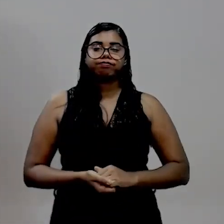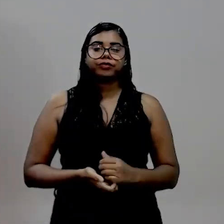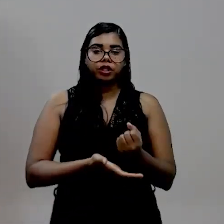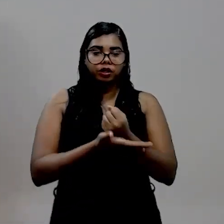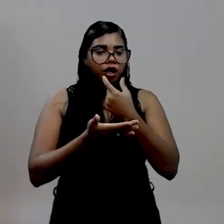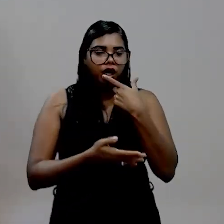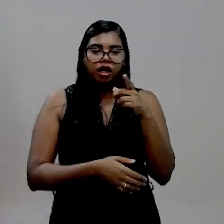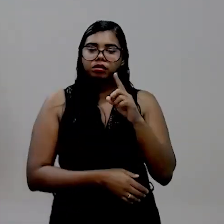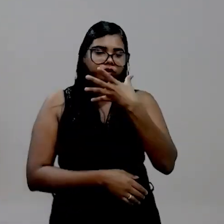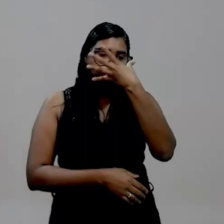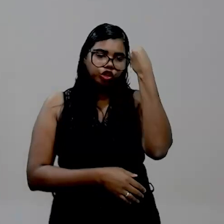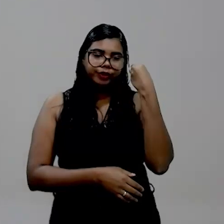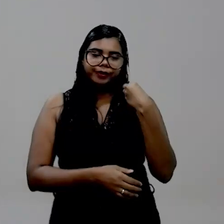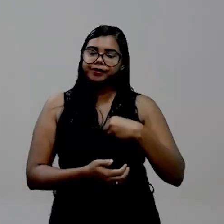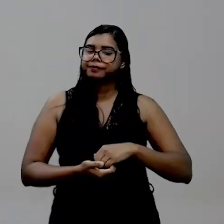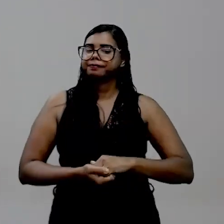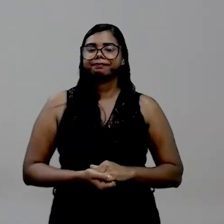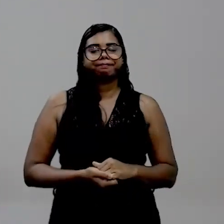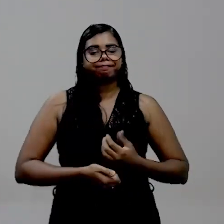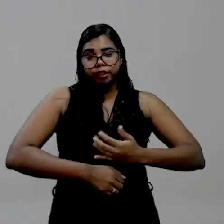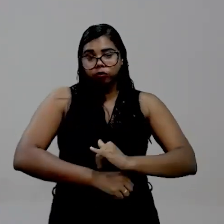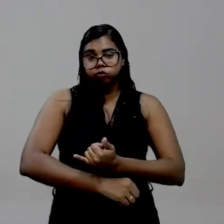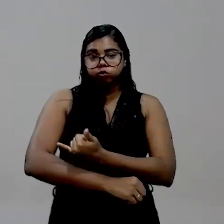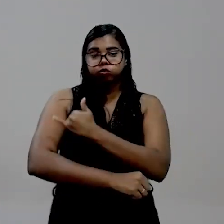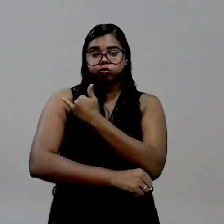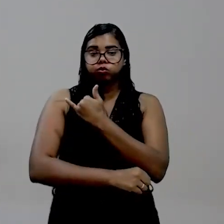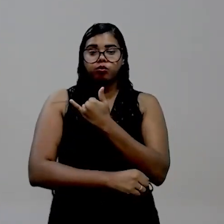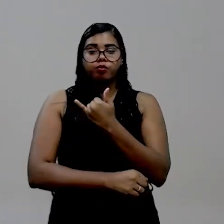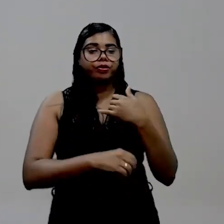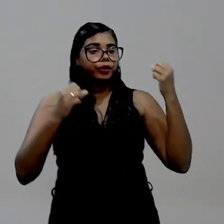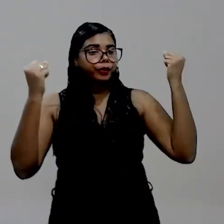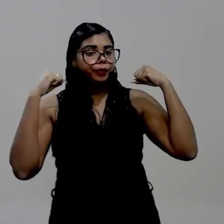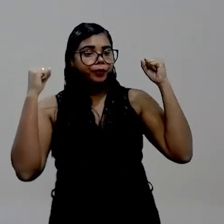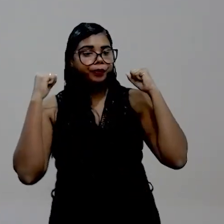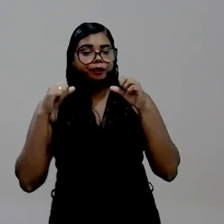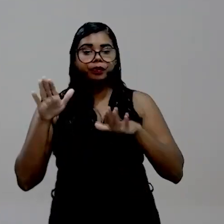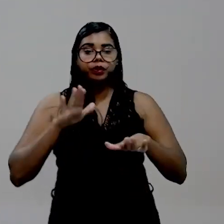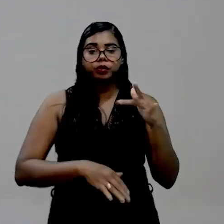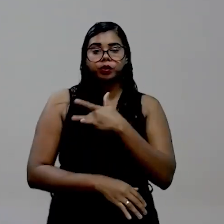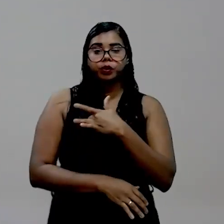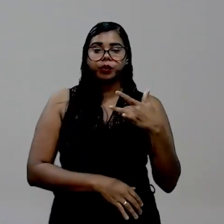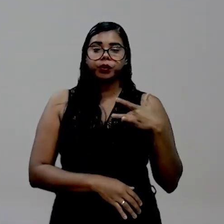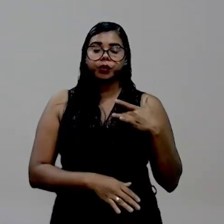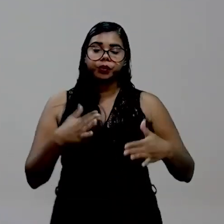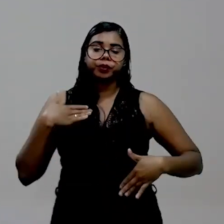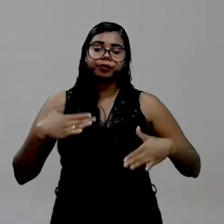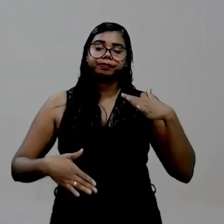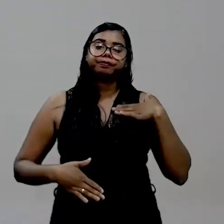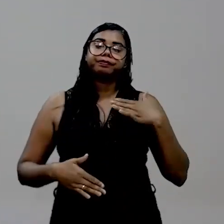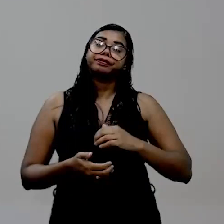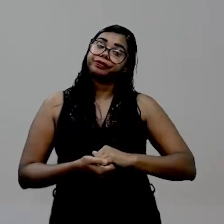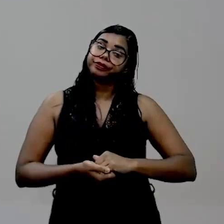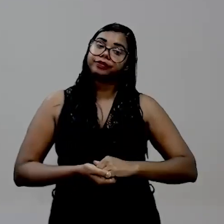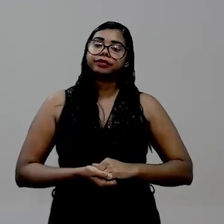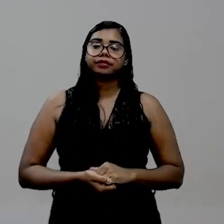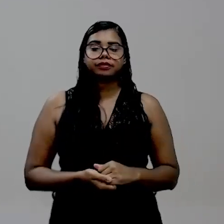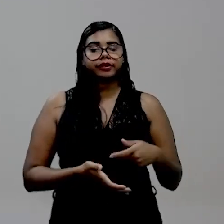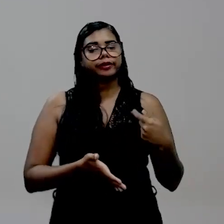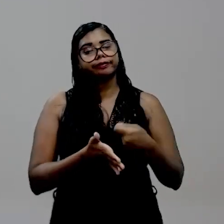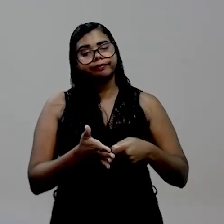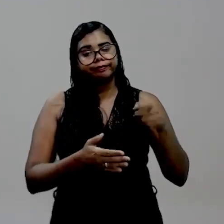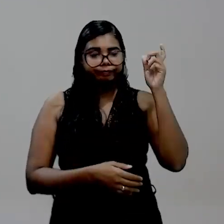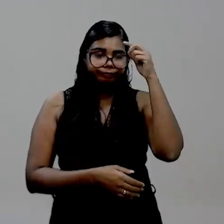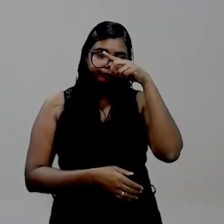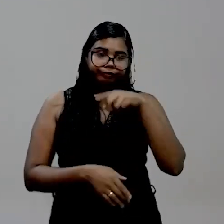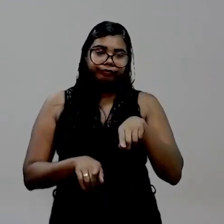toma, ele está obeso, ele não faz atividade física. Claro que algumas coisas mudaram hoje em dia, mas você encontra ainda muita resistência no homem em